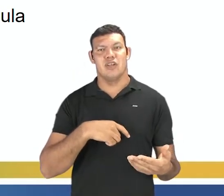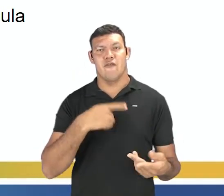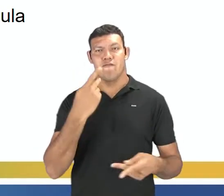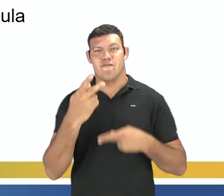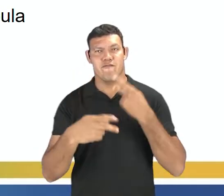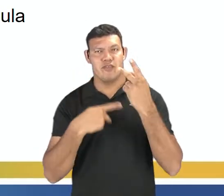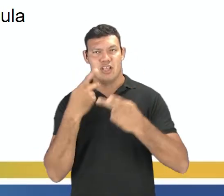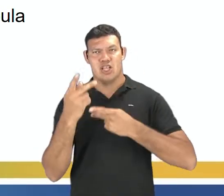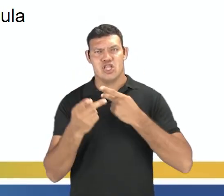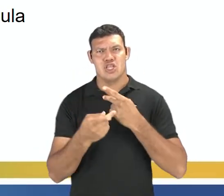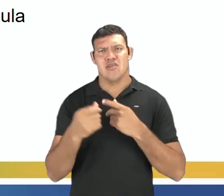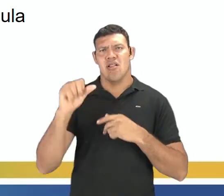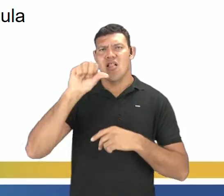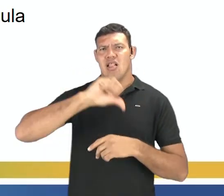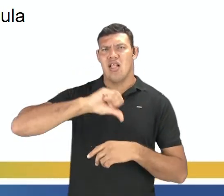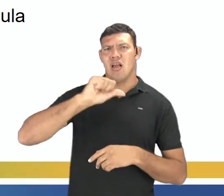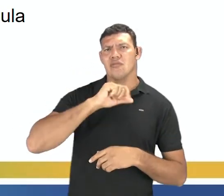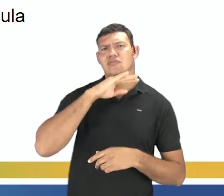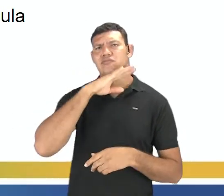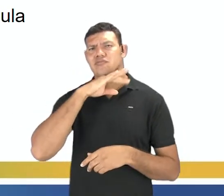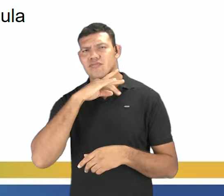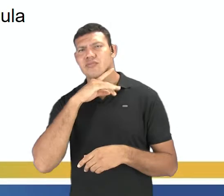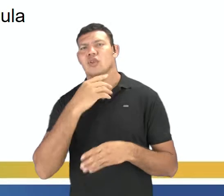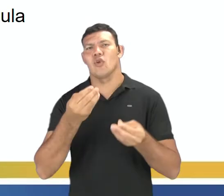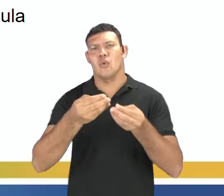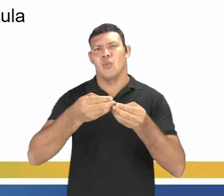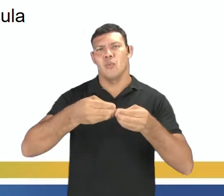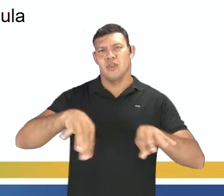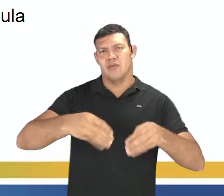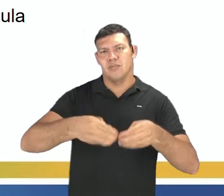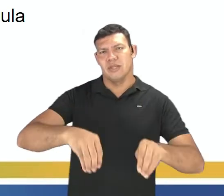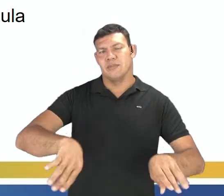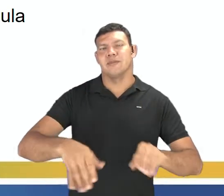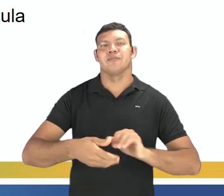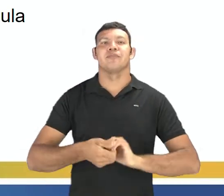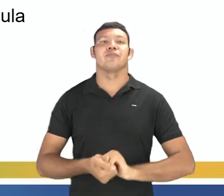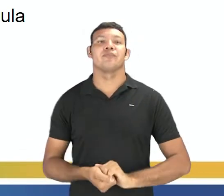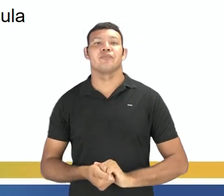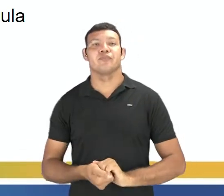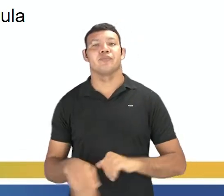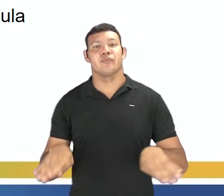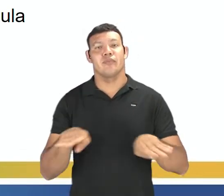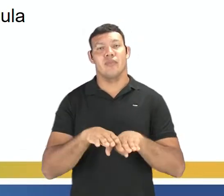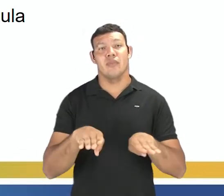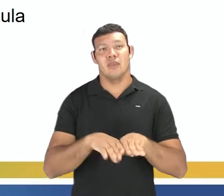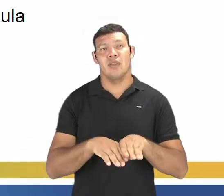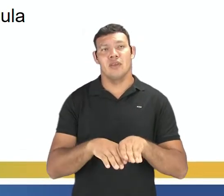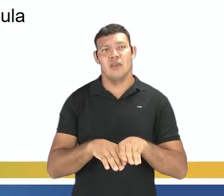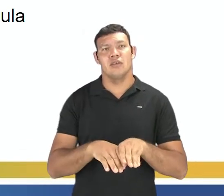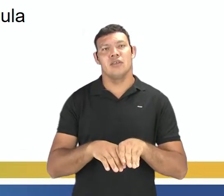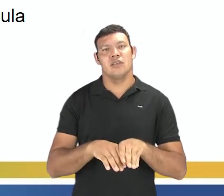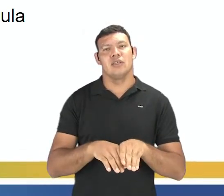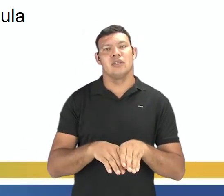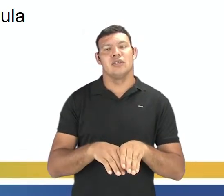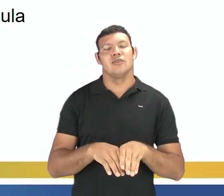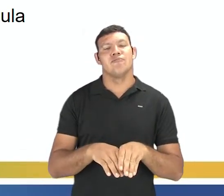movimento stalinista começa a ser desfragmentado. E por último, nós temos aí a